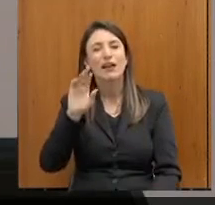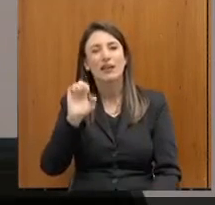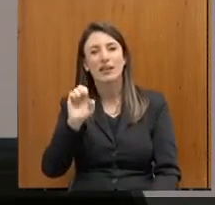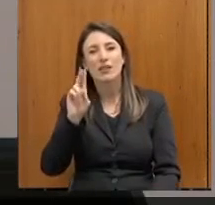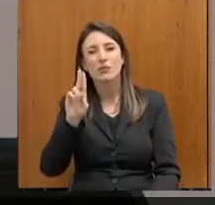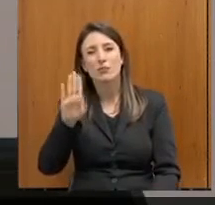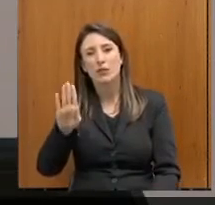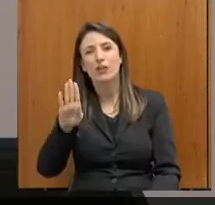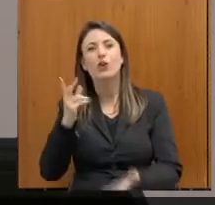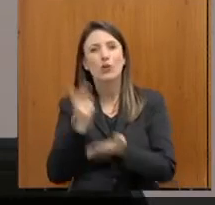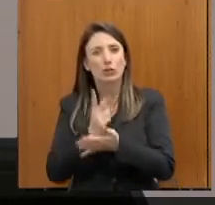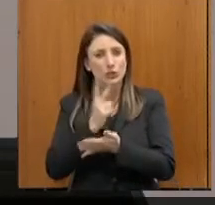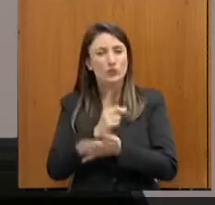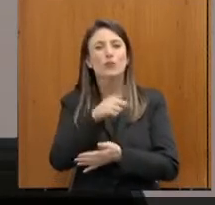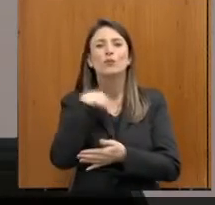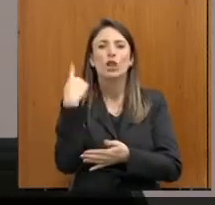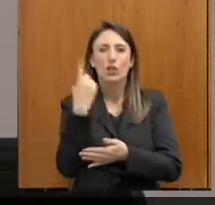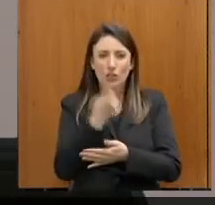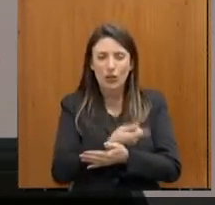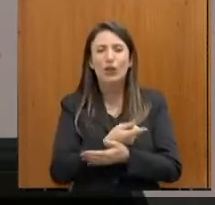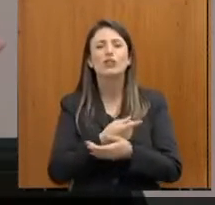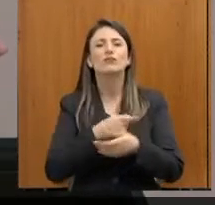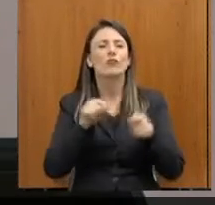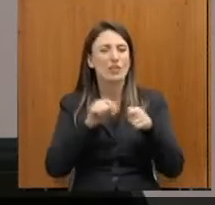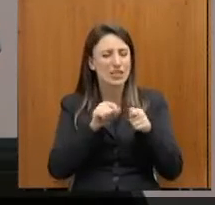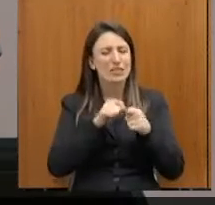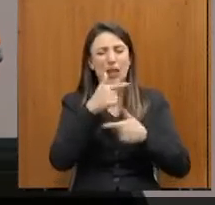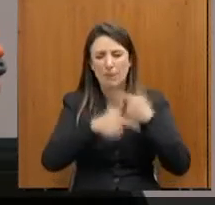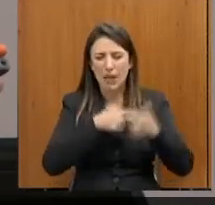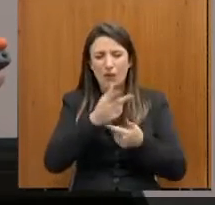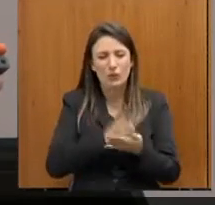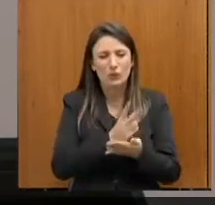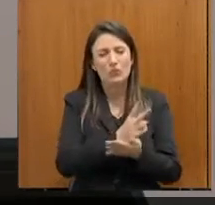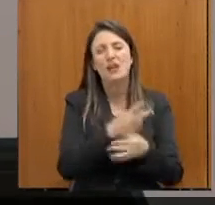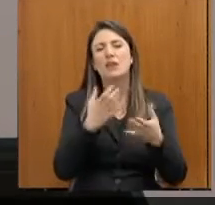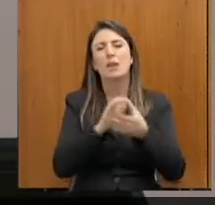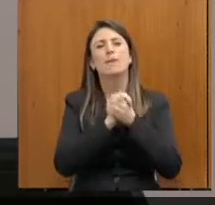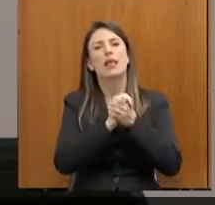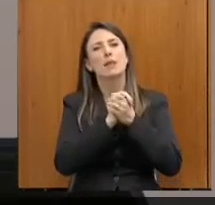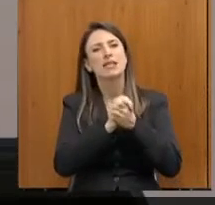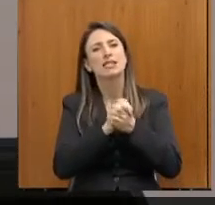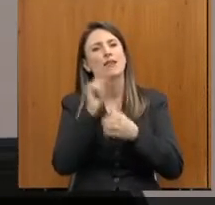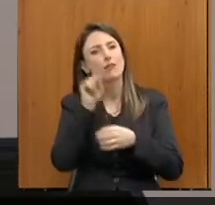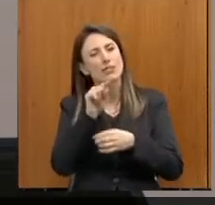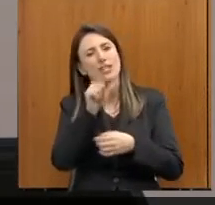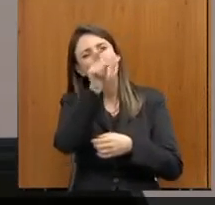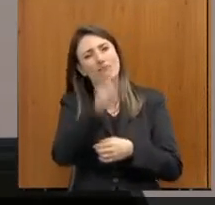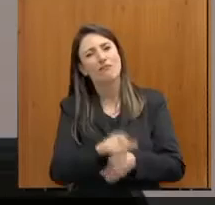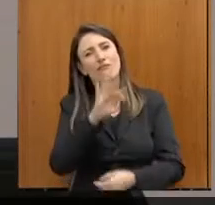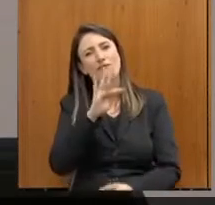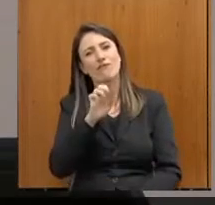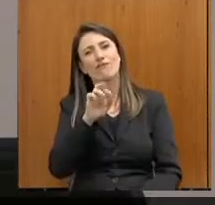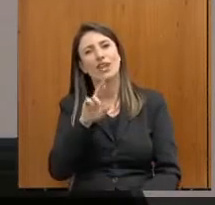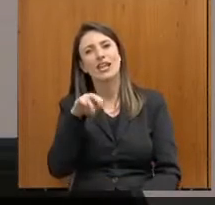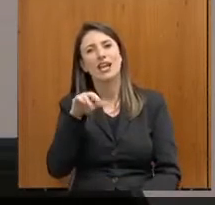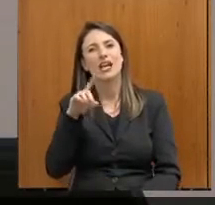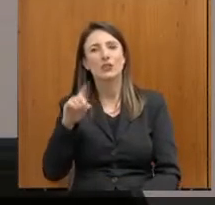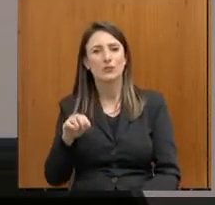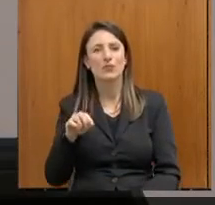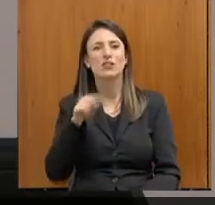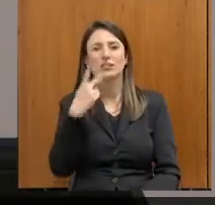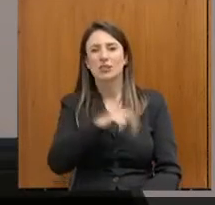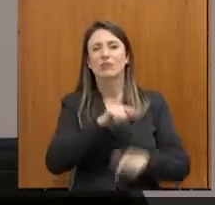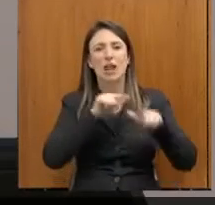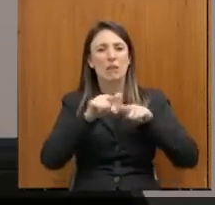manter aí esse trabalho e parabenizá-lo muito viu Fernando você tem feito um trabalho muito bacana e tem sido um diferencial